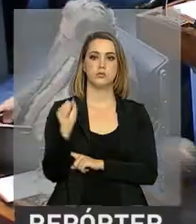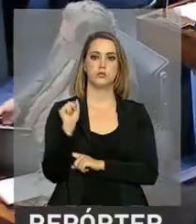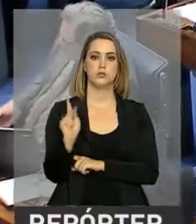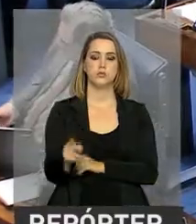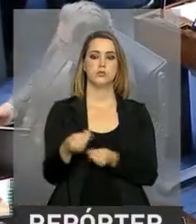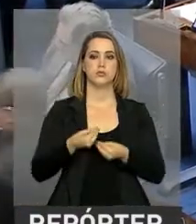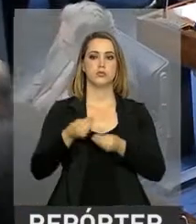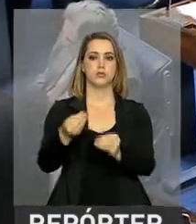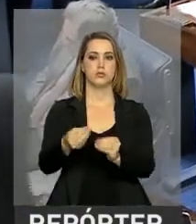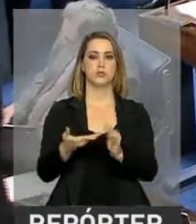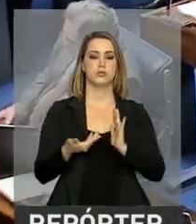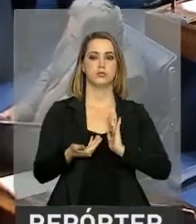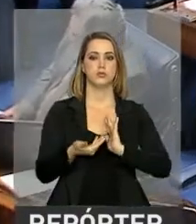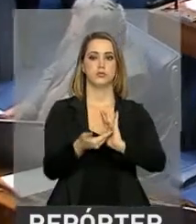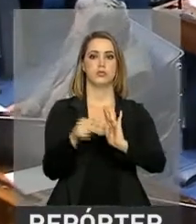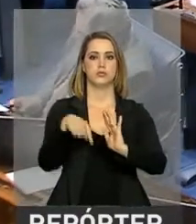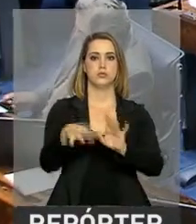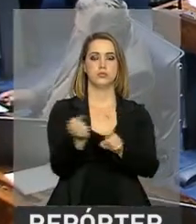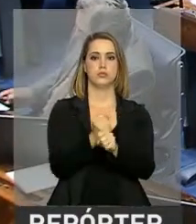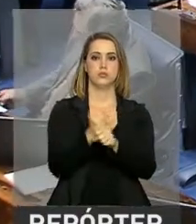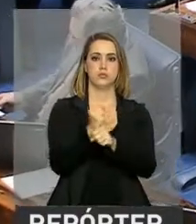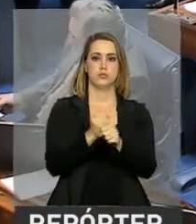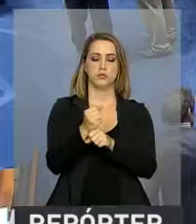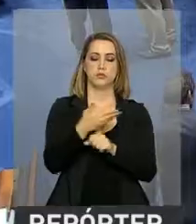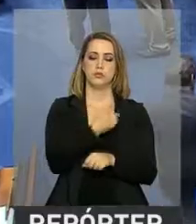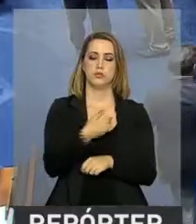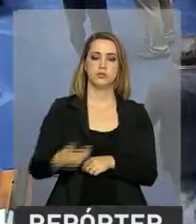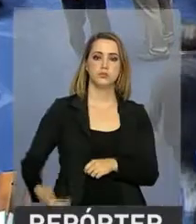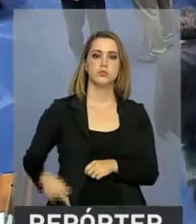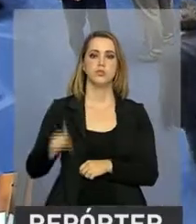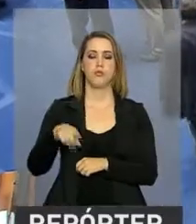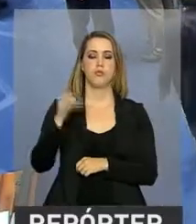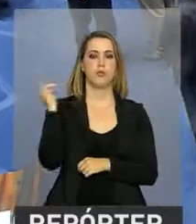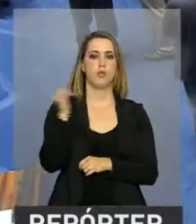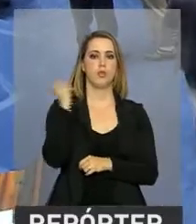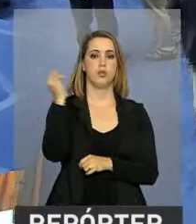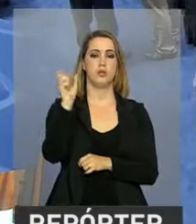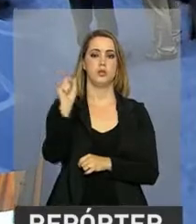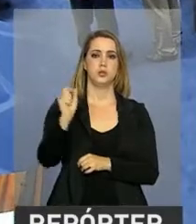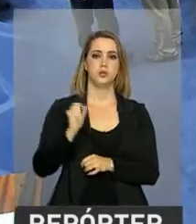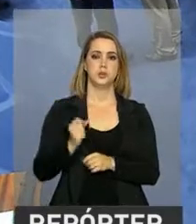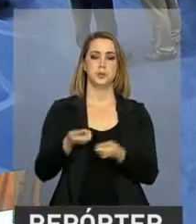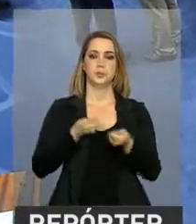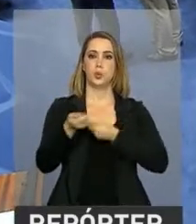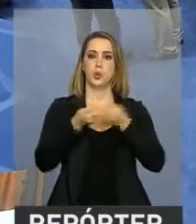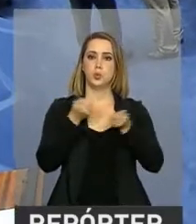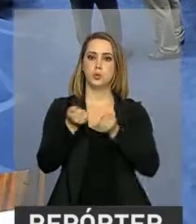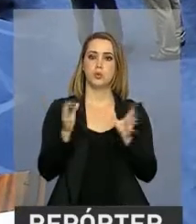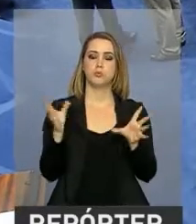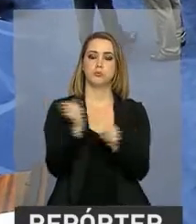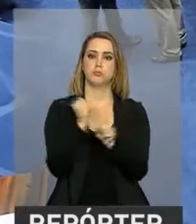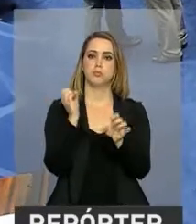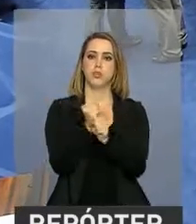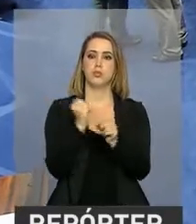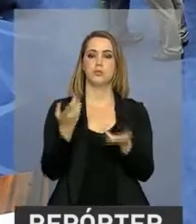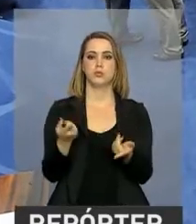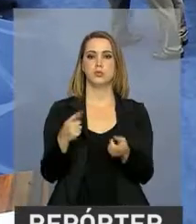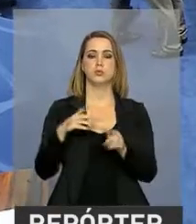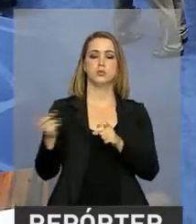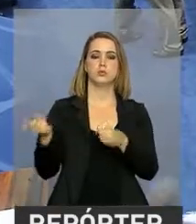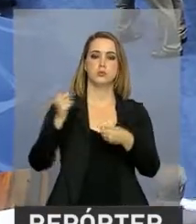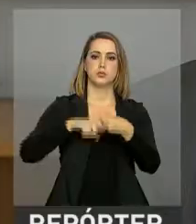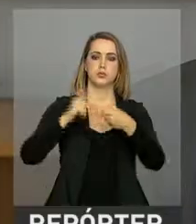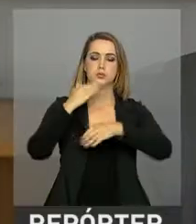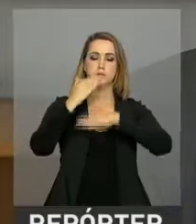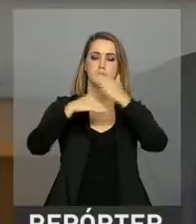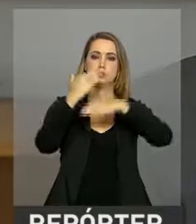ao Congresso até o fim do ano pelo governo, são importantes para colocar as contas em ordem e retomar o crescimento